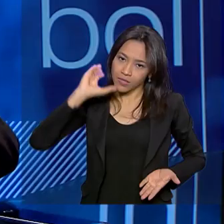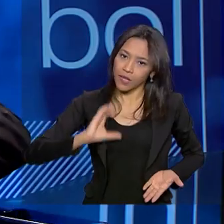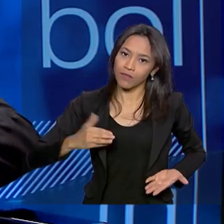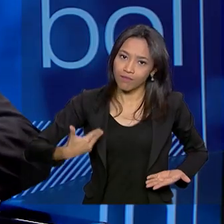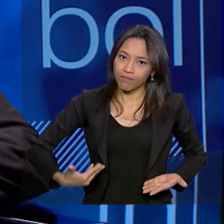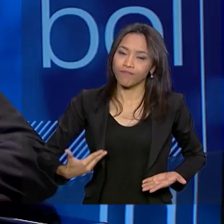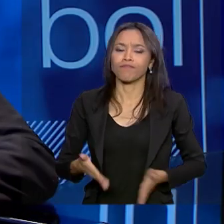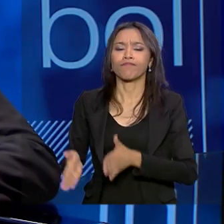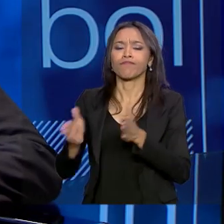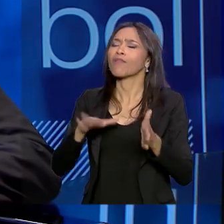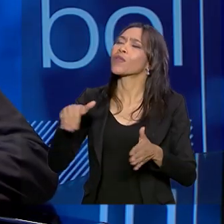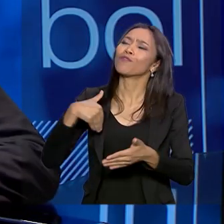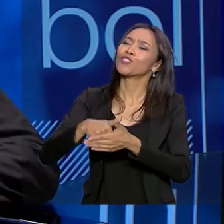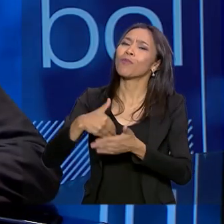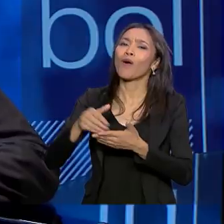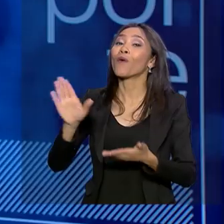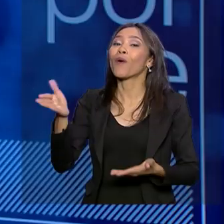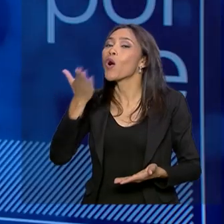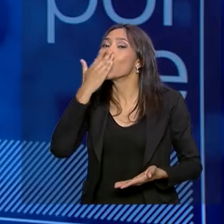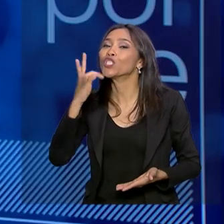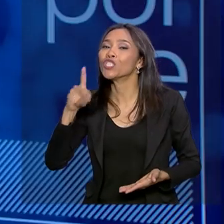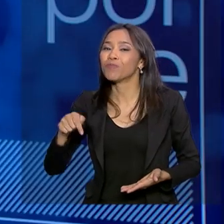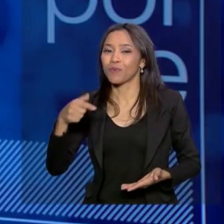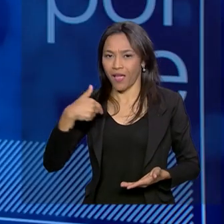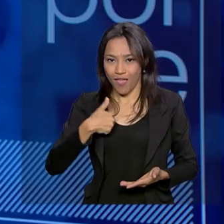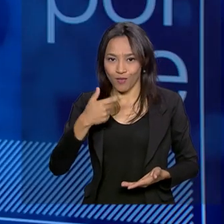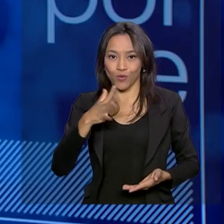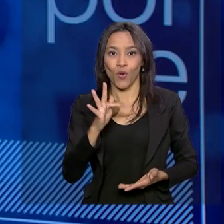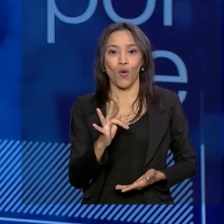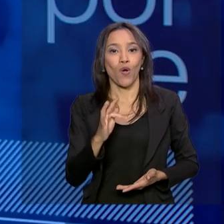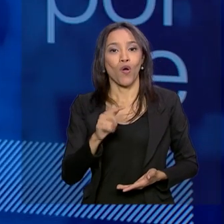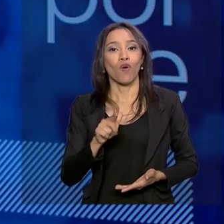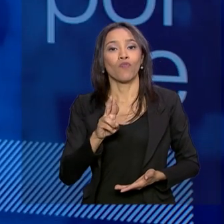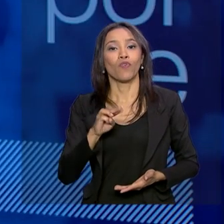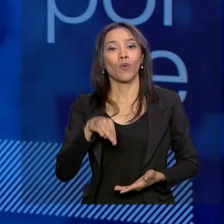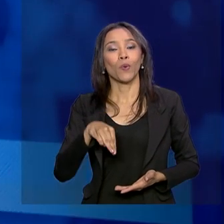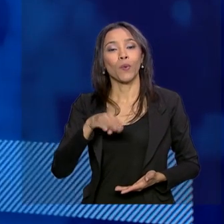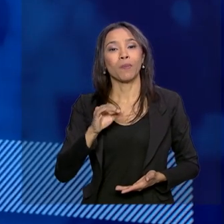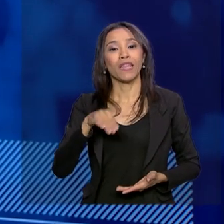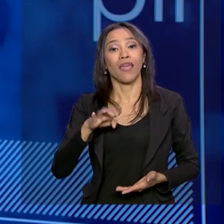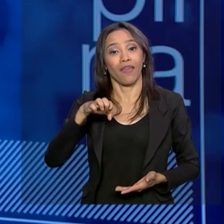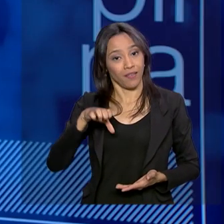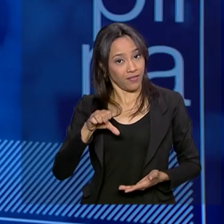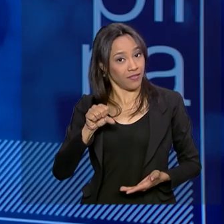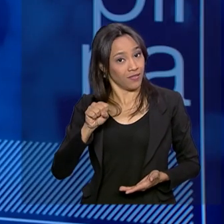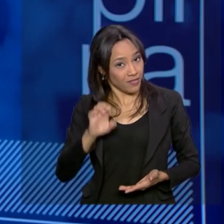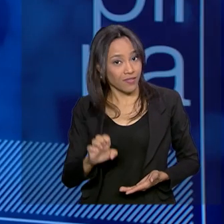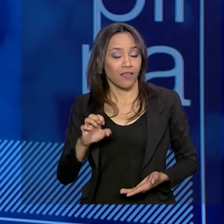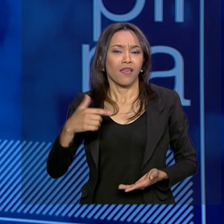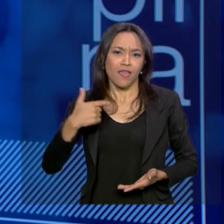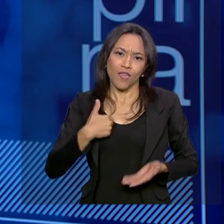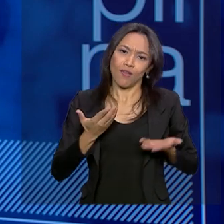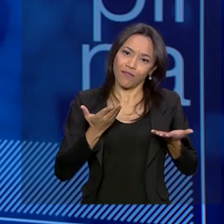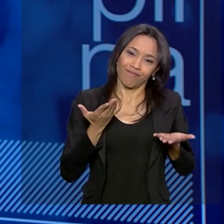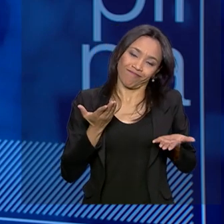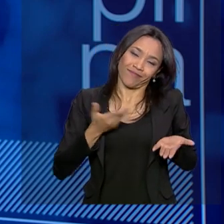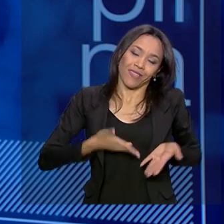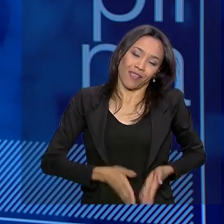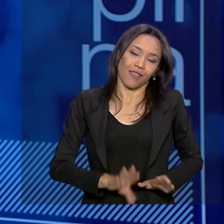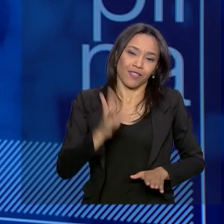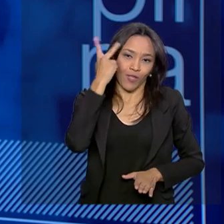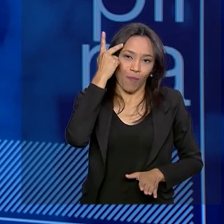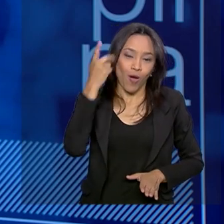Falando de futebol, qual que é o time do senhor? Eu sou fluminense, no Rio de Janeiro. Embora seja paulista, eu fui criado no Rio de Janeiro e